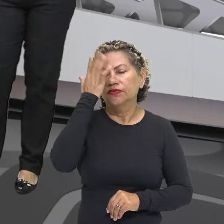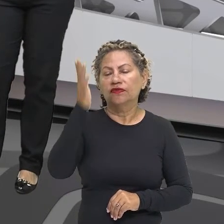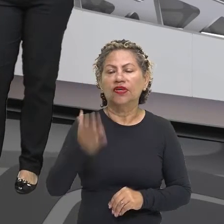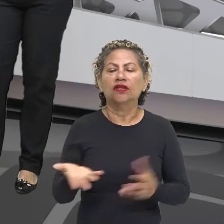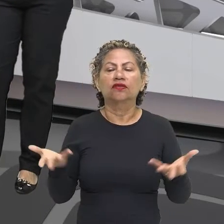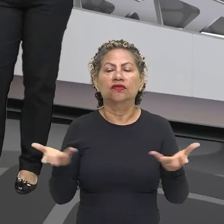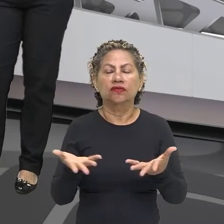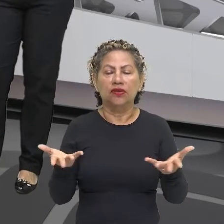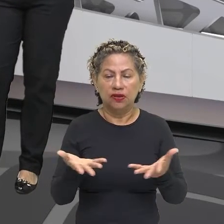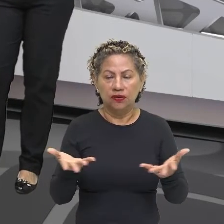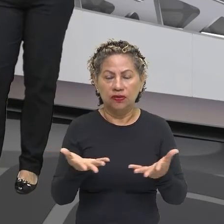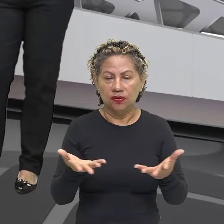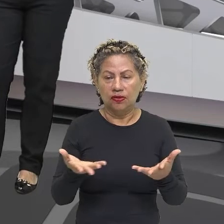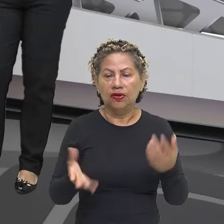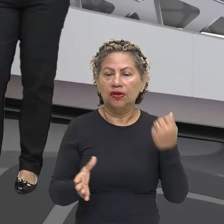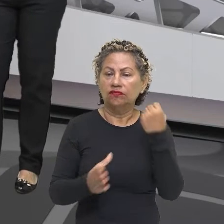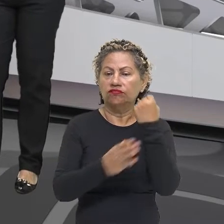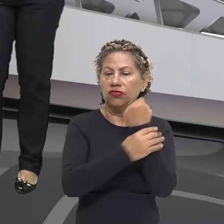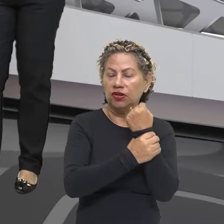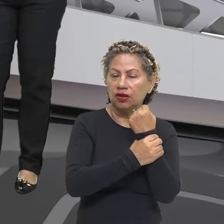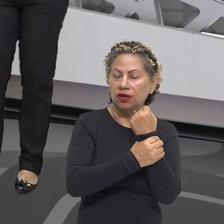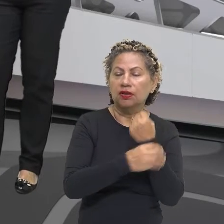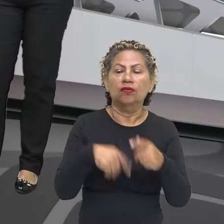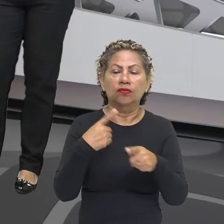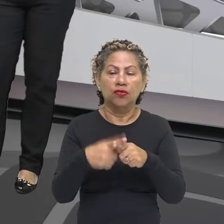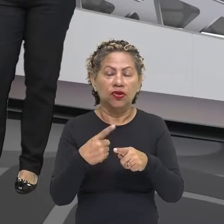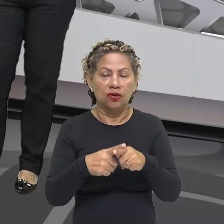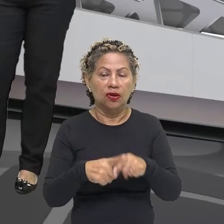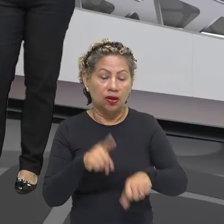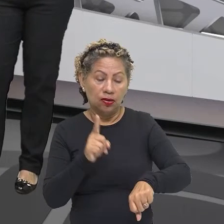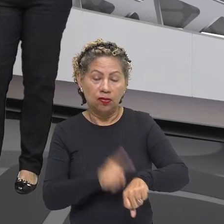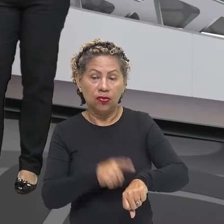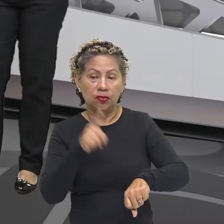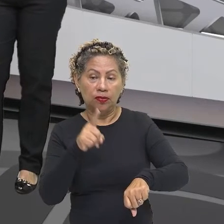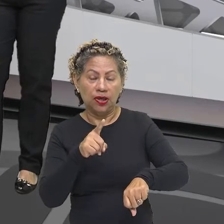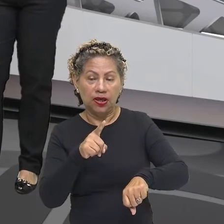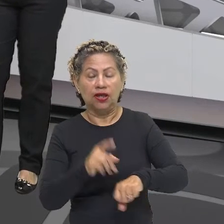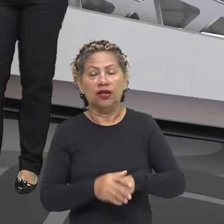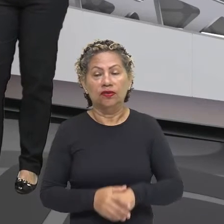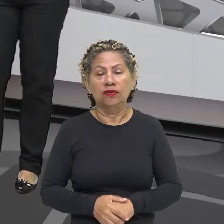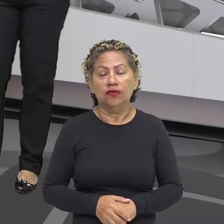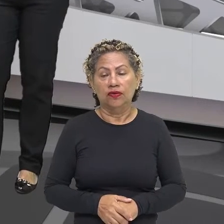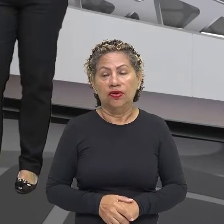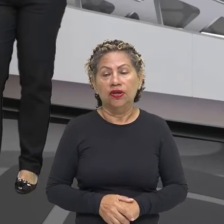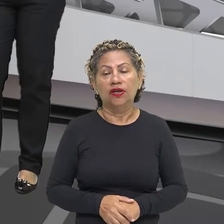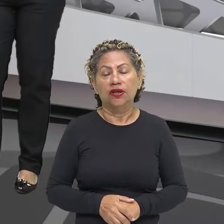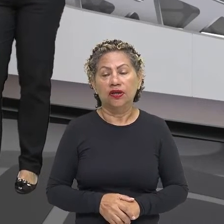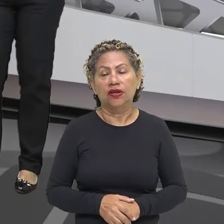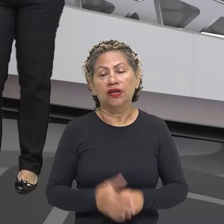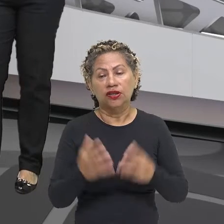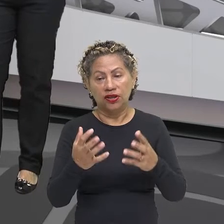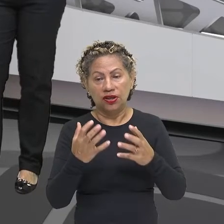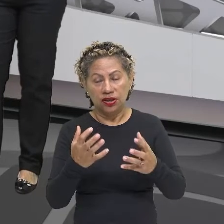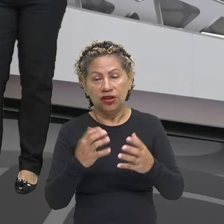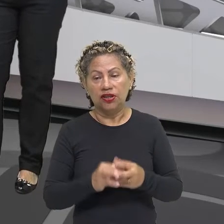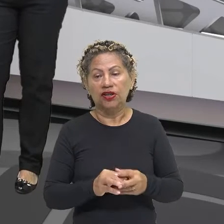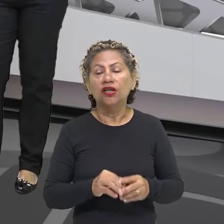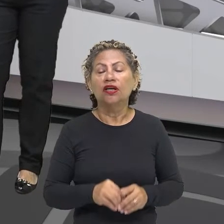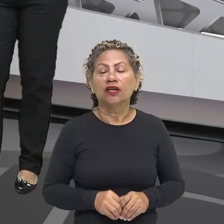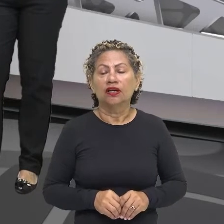bom? Fica tudo armazenado lá, certo? E me acompanha para onde eu for. Então, aí eu pego, abro a